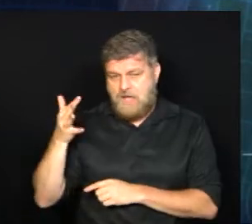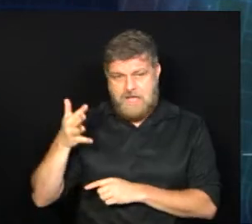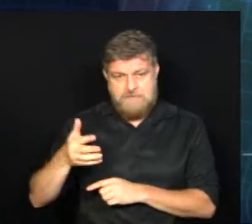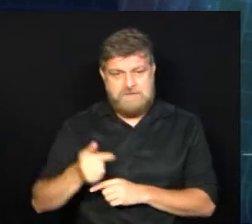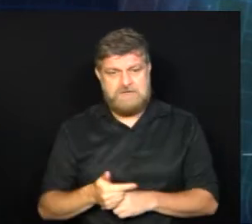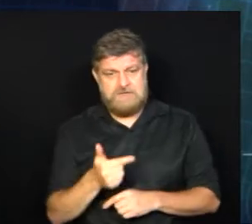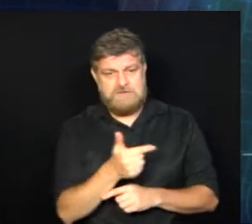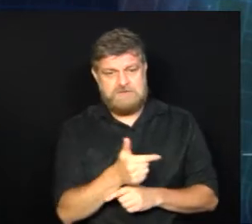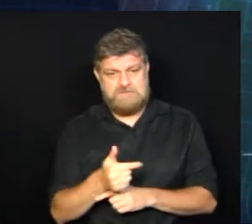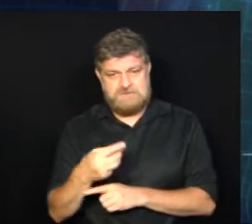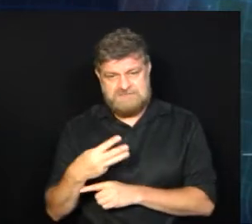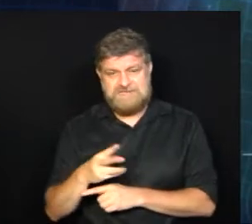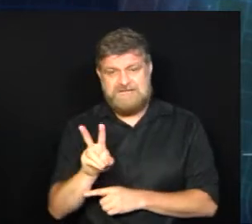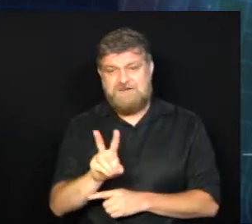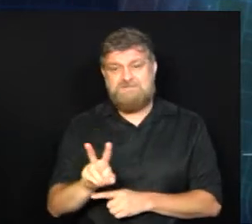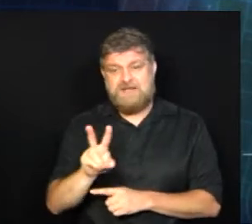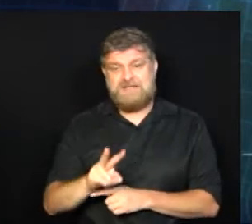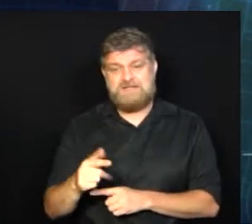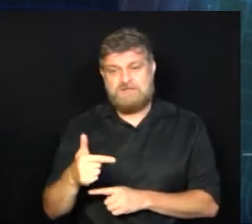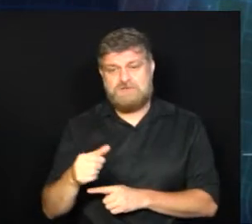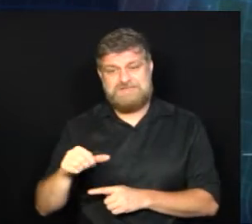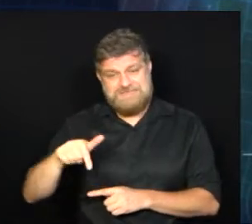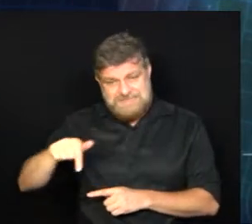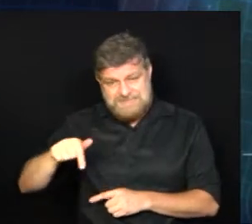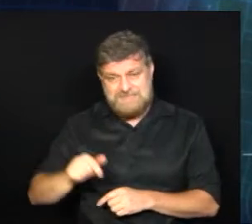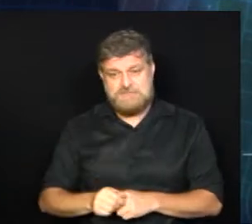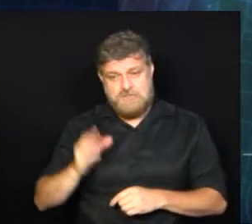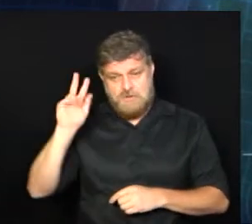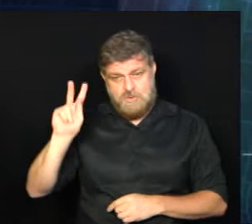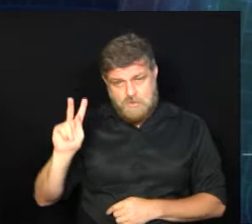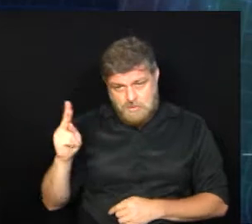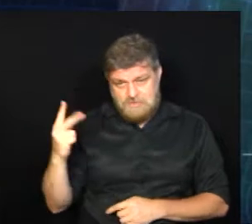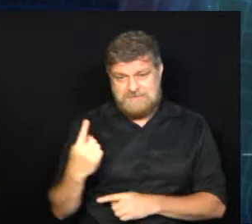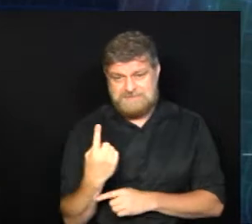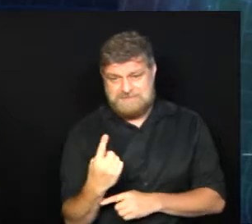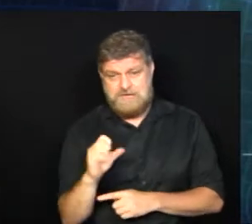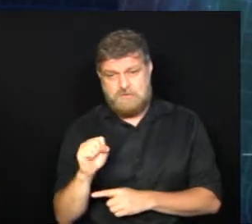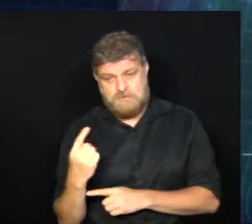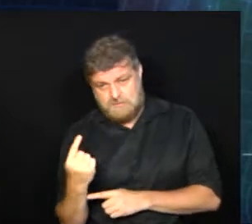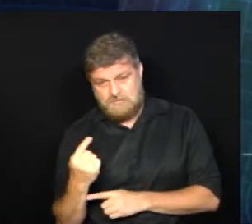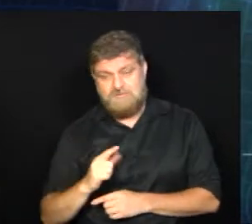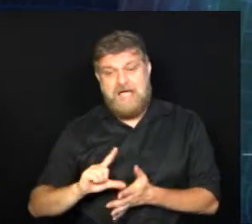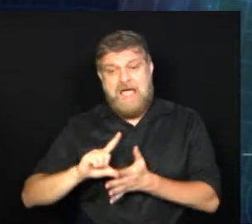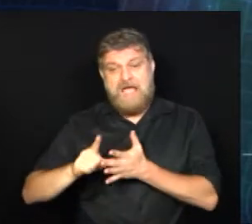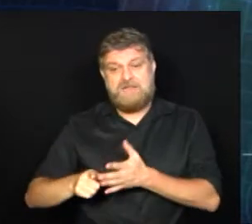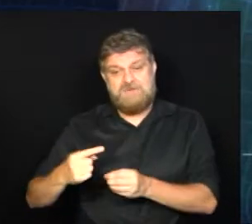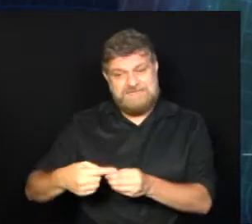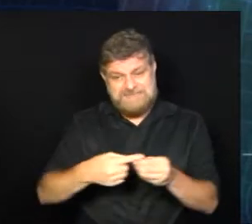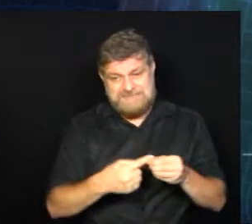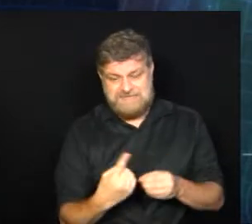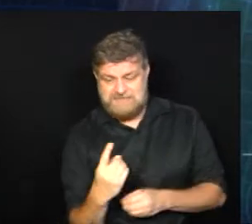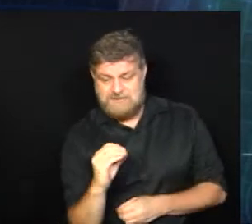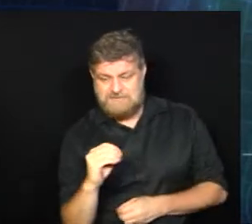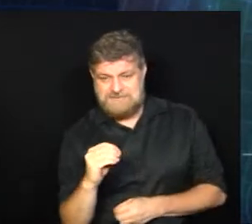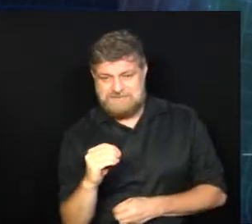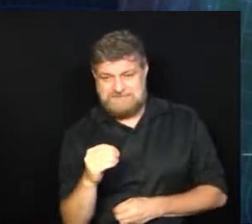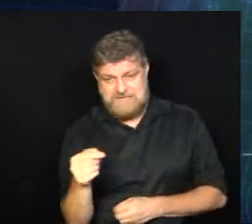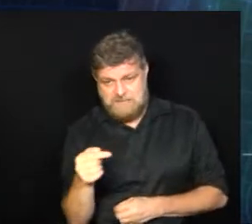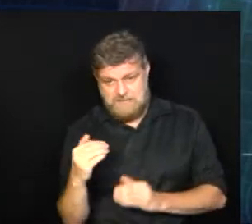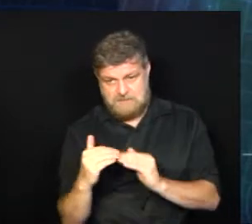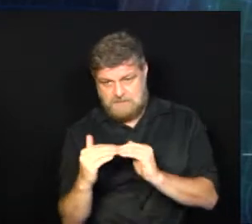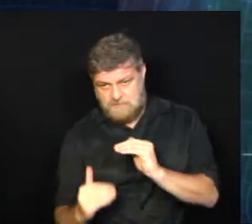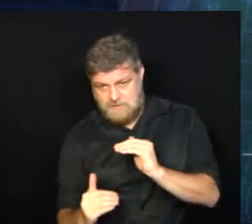Valinhos 207 e Hortolândia 181 óbitos. Na sequência, cidades com menos de 100 mortes. 90